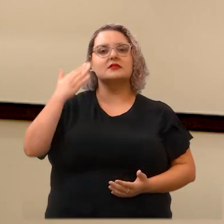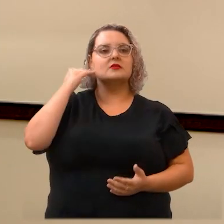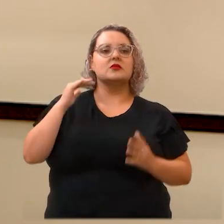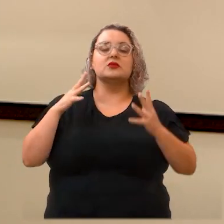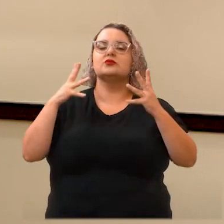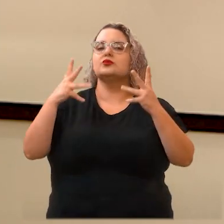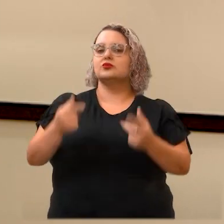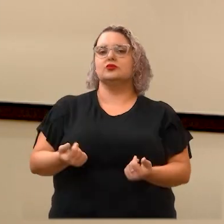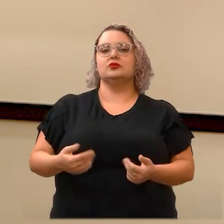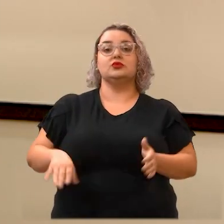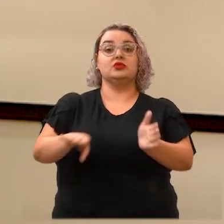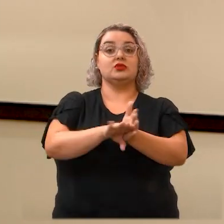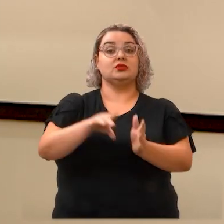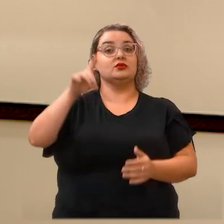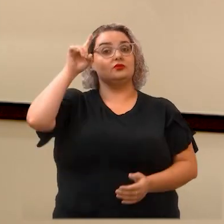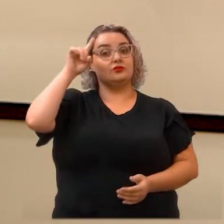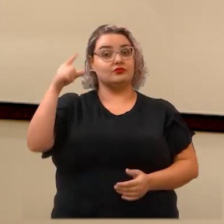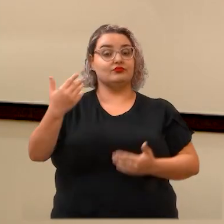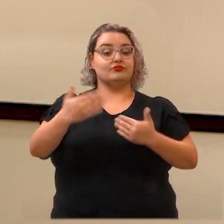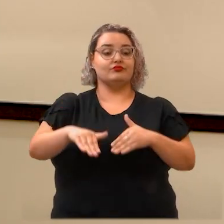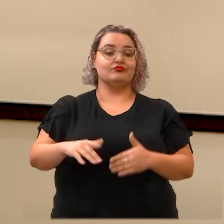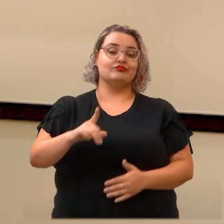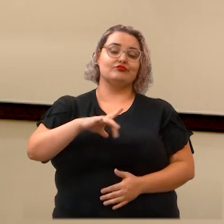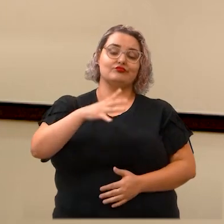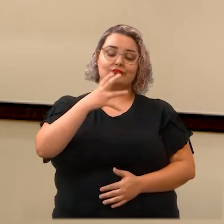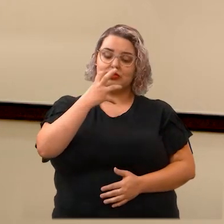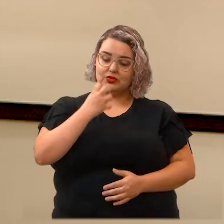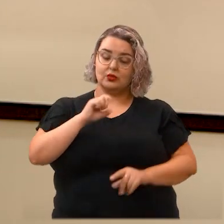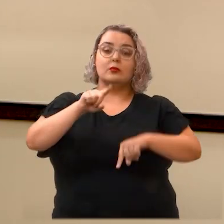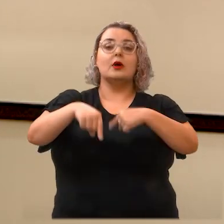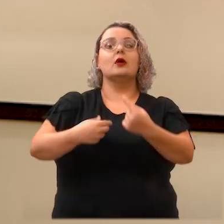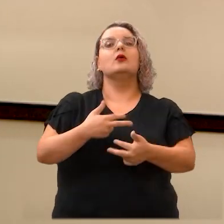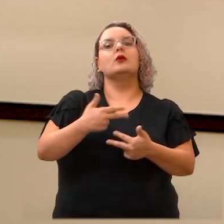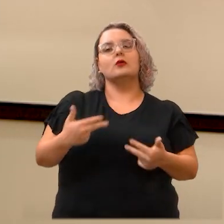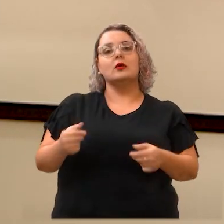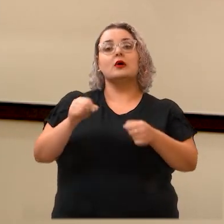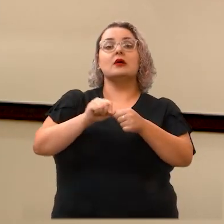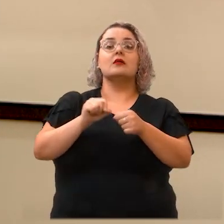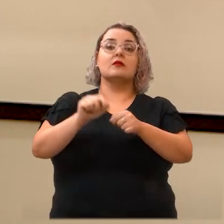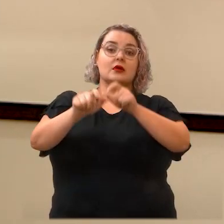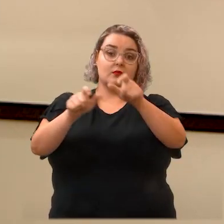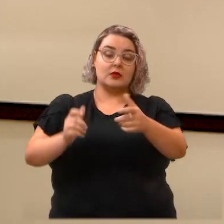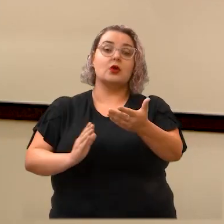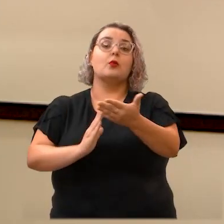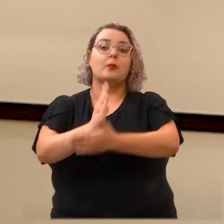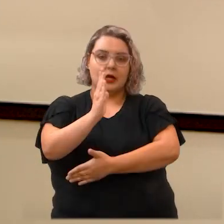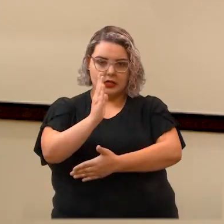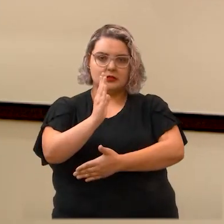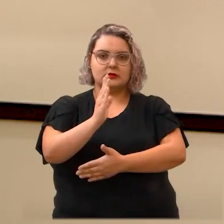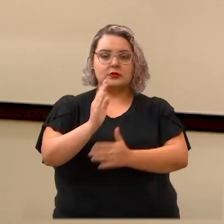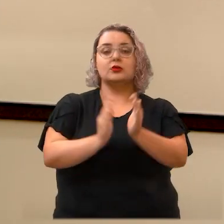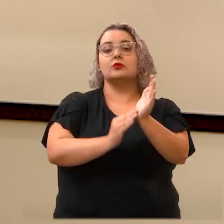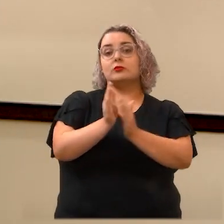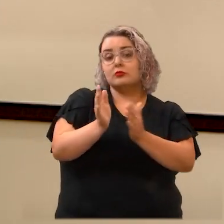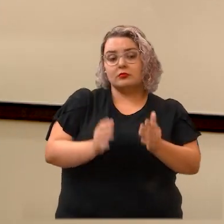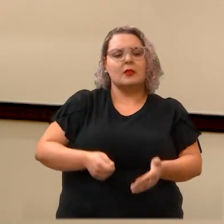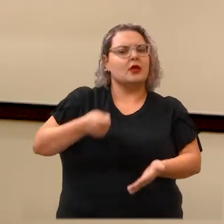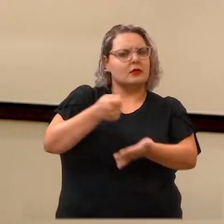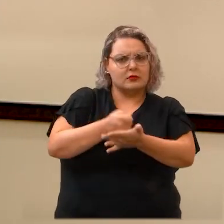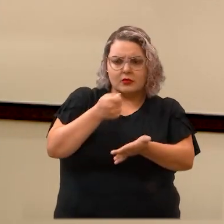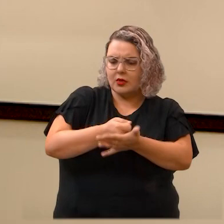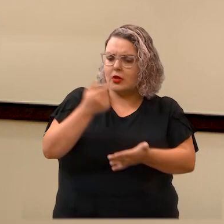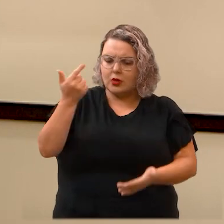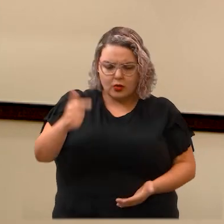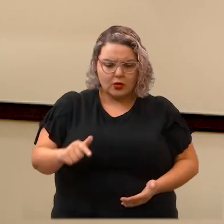chega no dia da prova tem uma decepção então uma outra coisa que faz com que as pessoas passam no concurso é ser